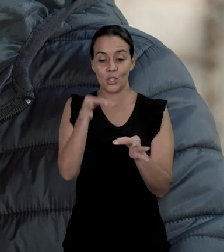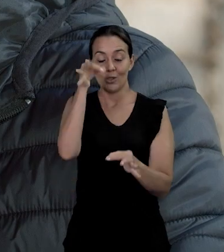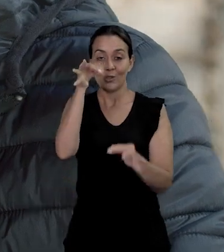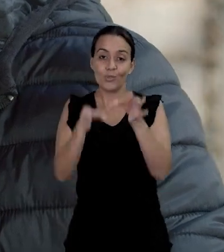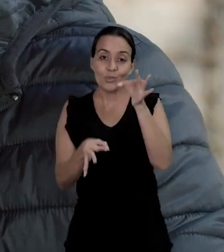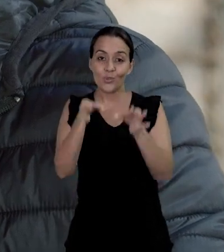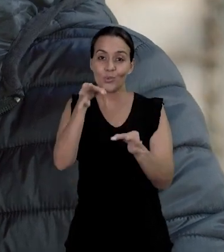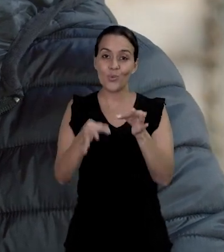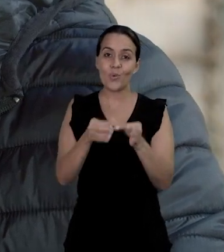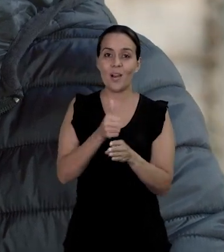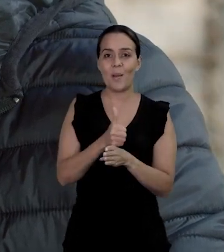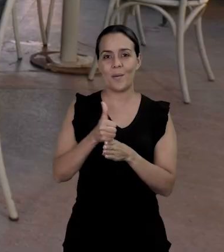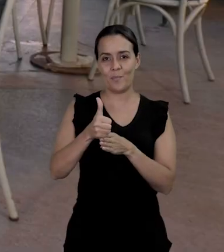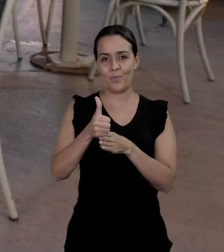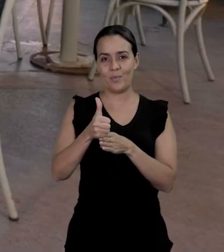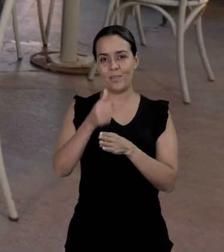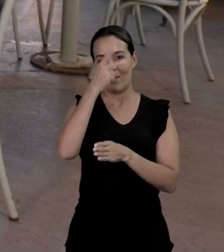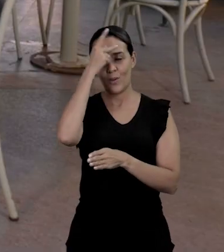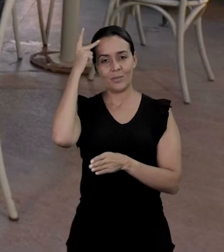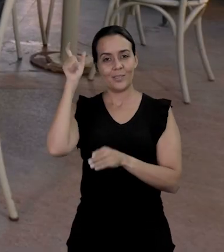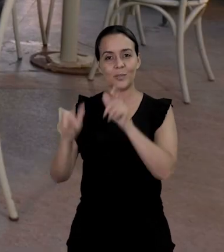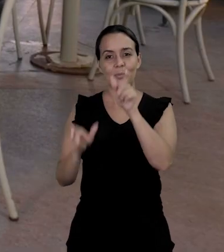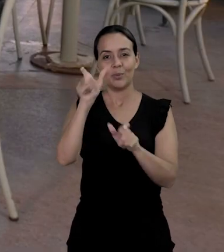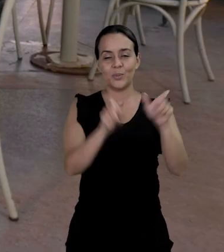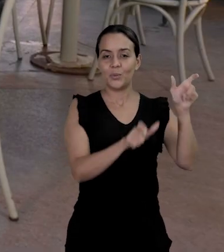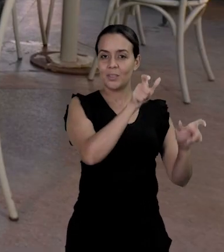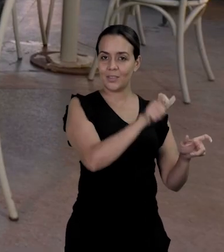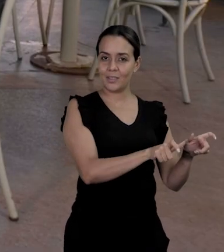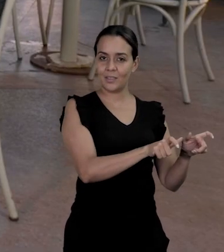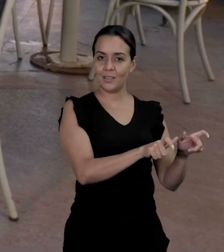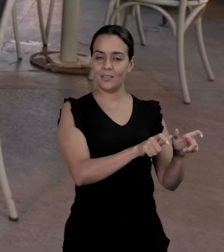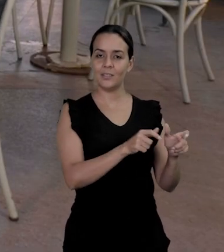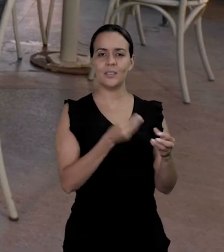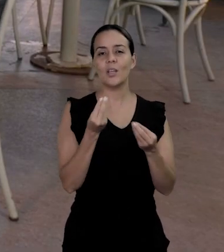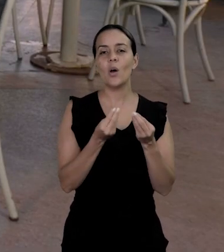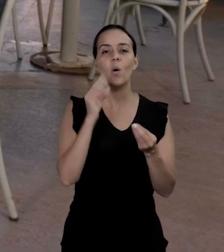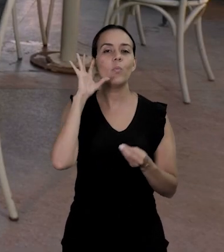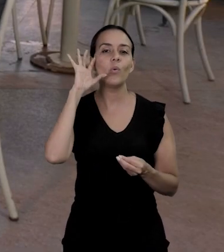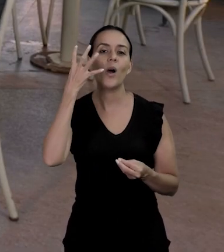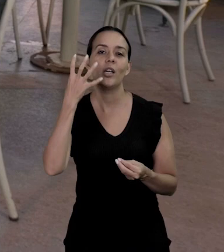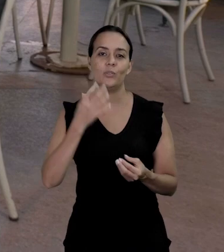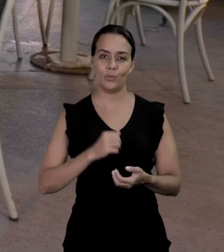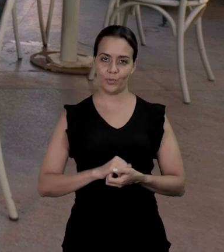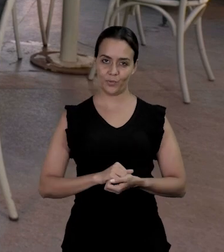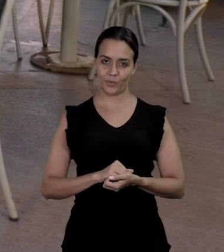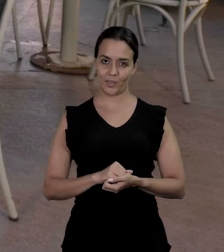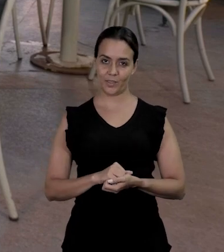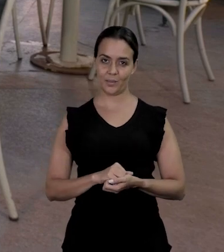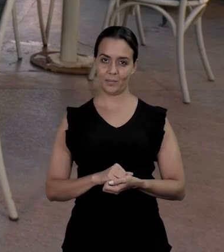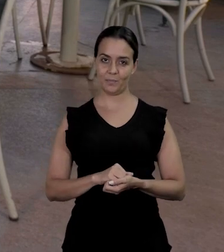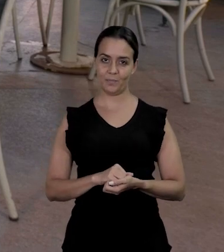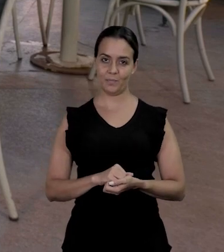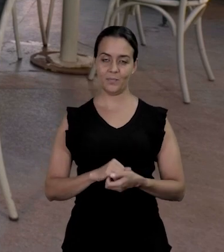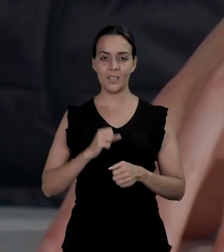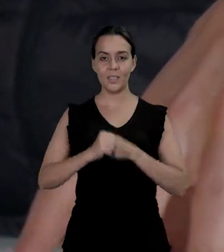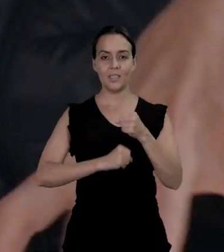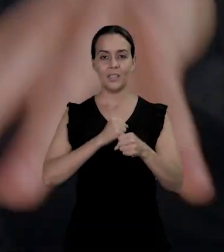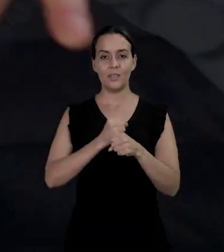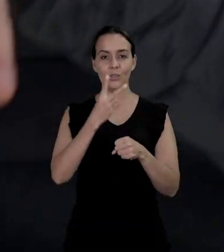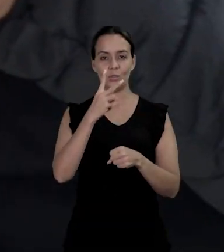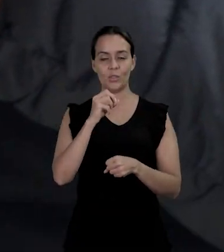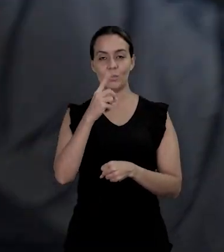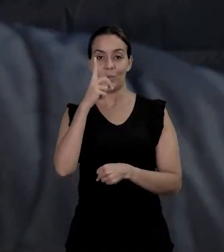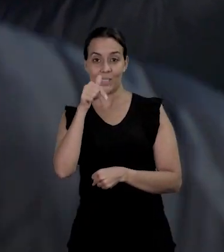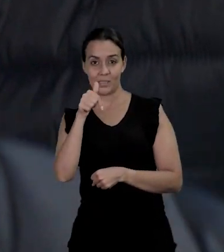conseguir resolver isso, a inteligência artificial? E em 2017, a gente organizou até no IGF, né, que é o Internet Governance Forum, né, que é um evento da ONU que discute